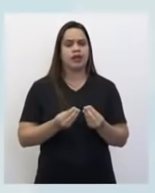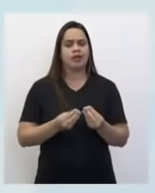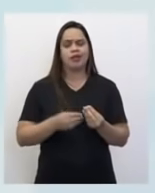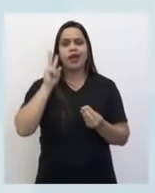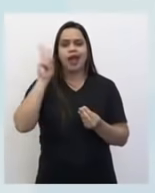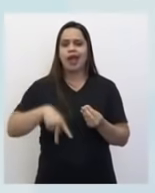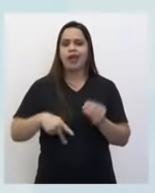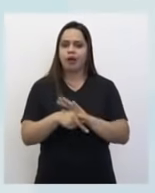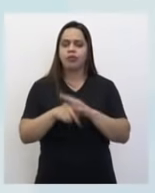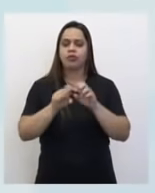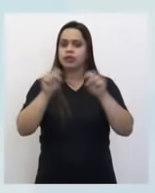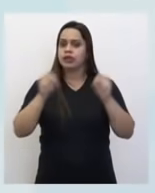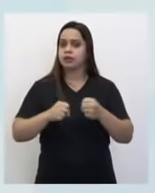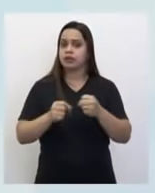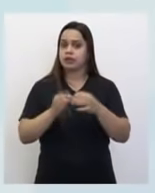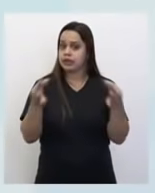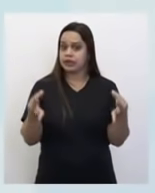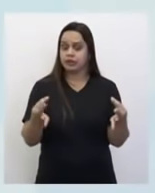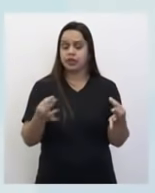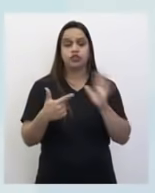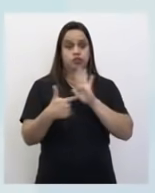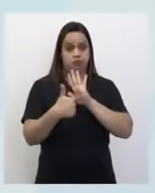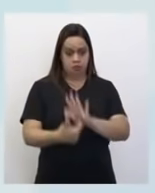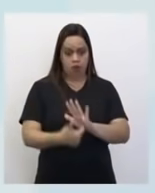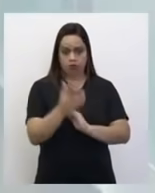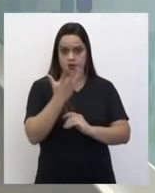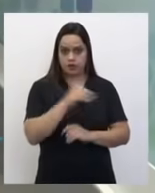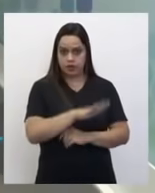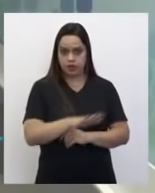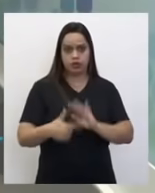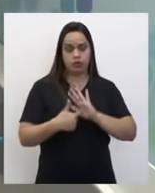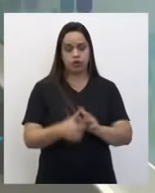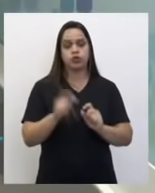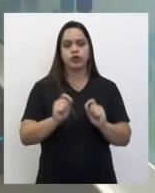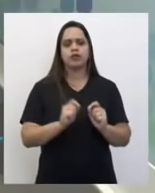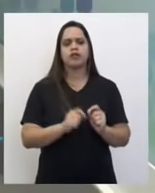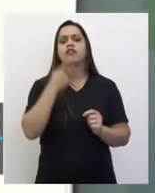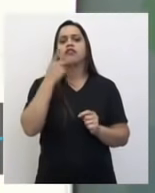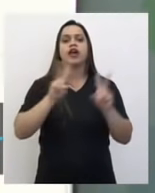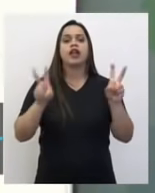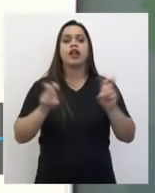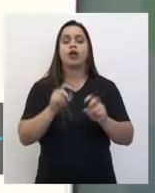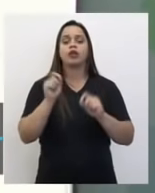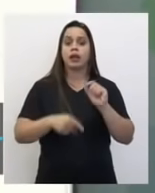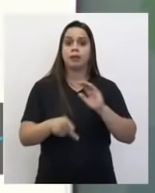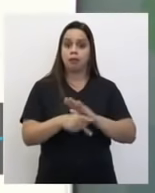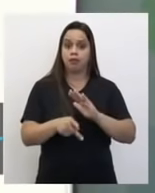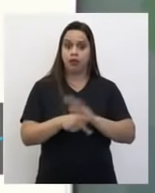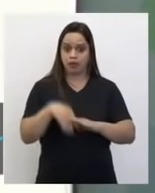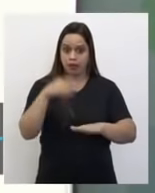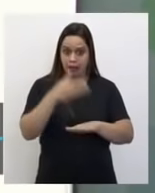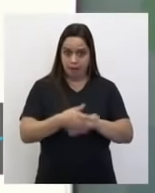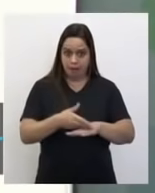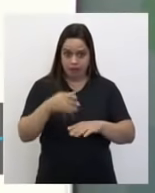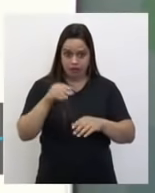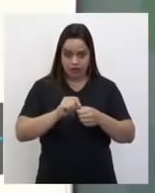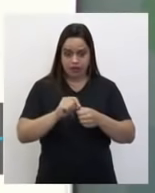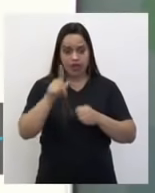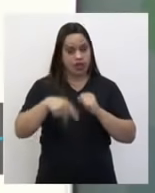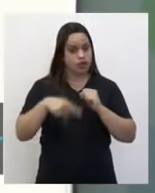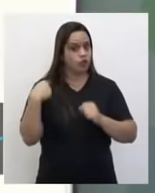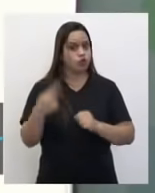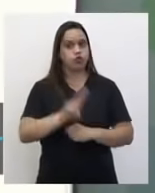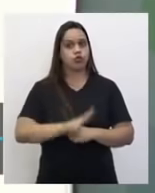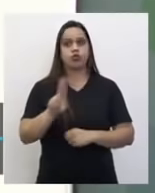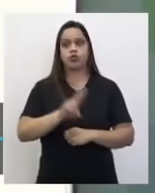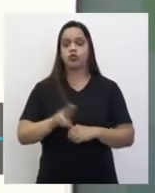E normalmente é quando a gente mostra ali pras crianças, quando a gente vai falar sobre a questão prática, o sistema decimal é o que a gente usa, que é o